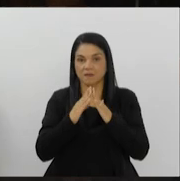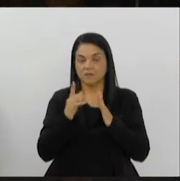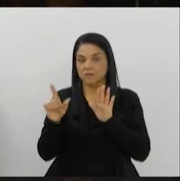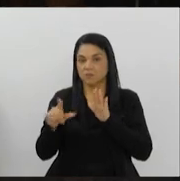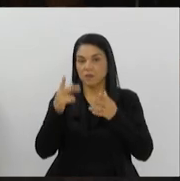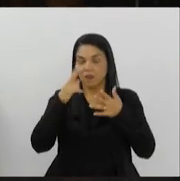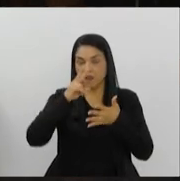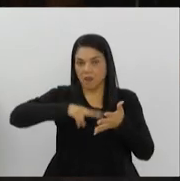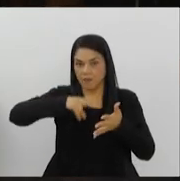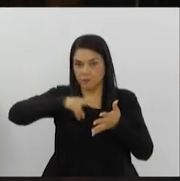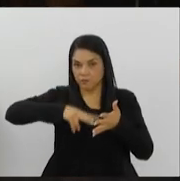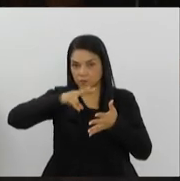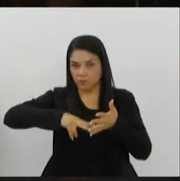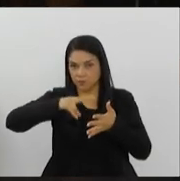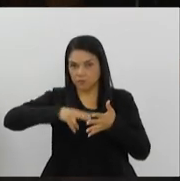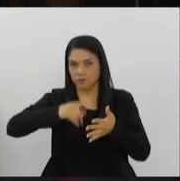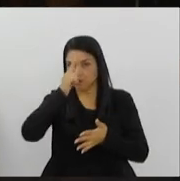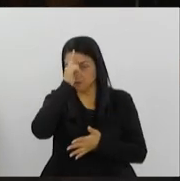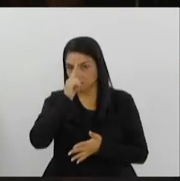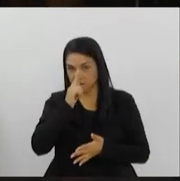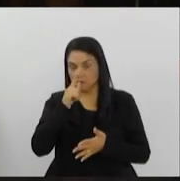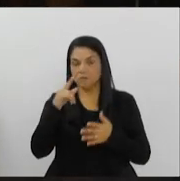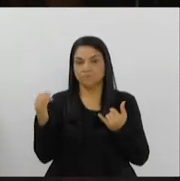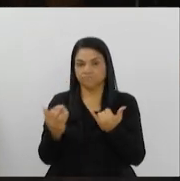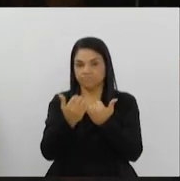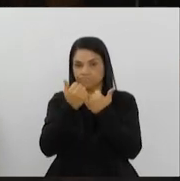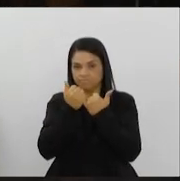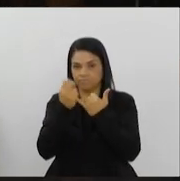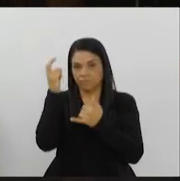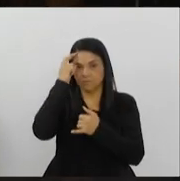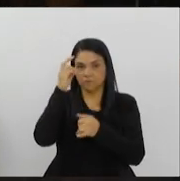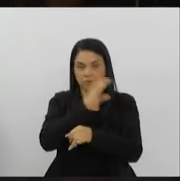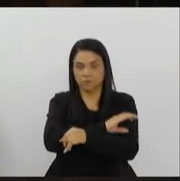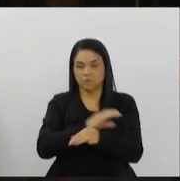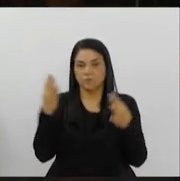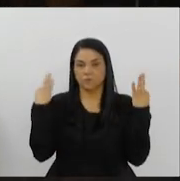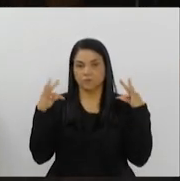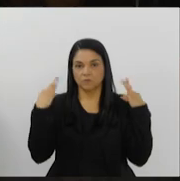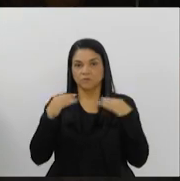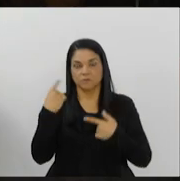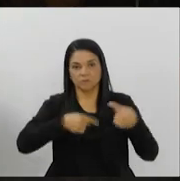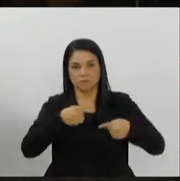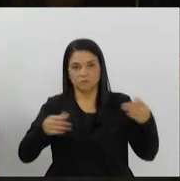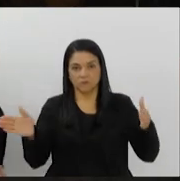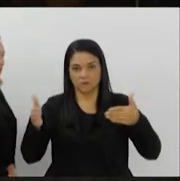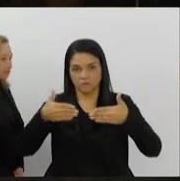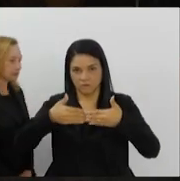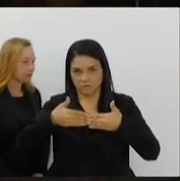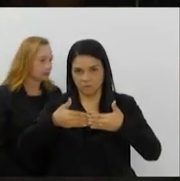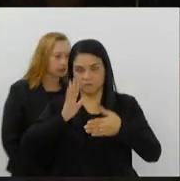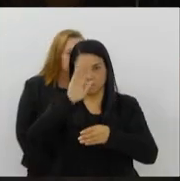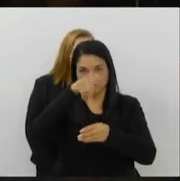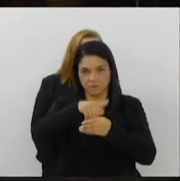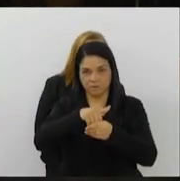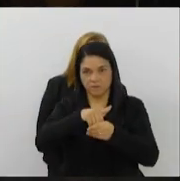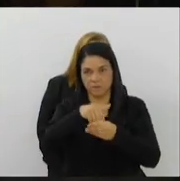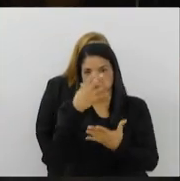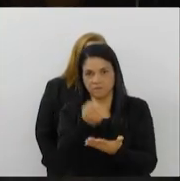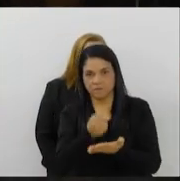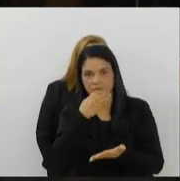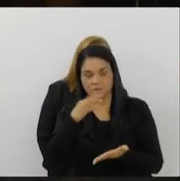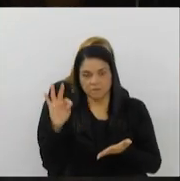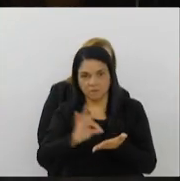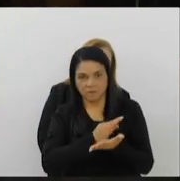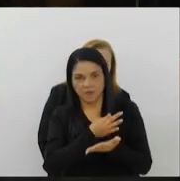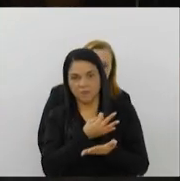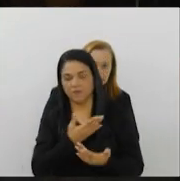Troianas Patrimônio Cultural e Turístico do Estado do Rio de Janeiro. Em discussão, não havendo quem queira discutir, encerrada a discussão e votação, senhores que aprovam,